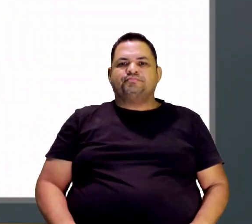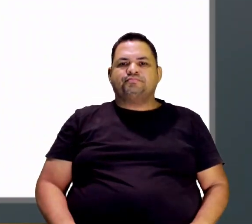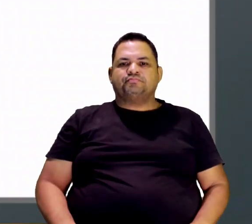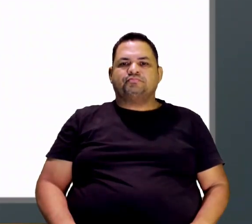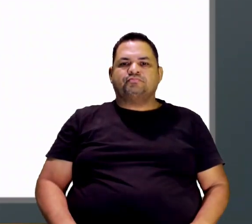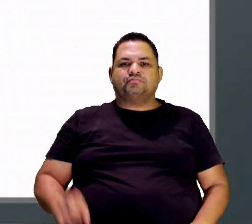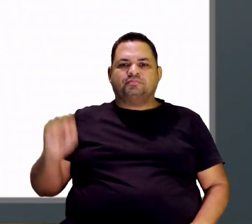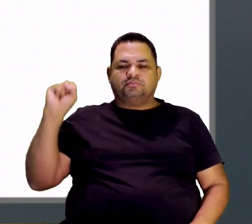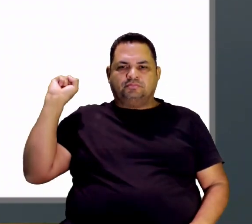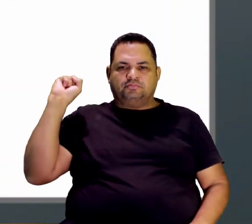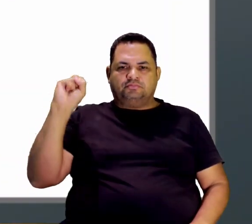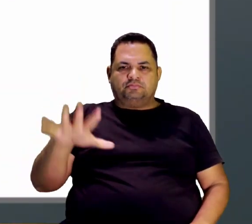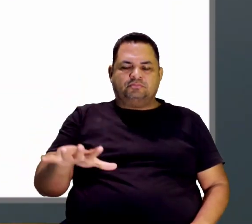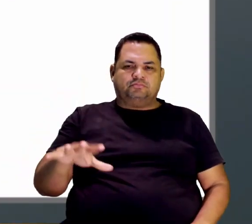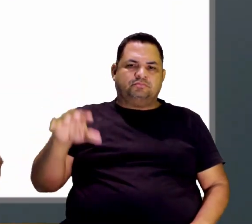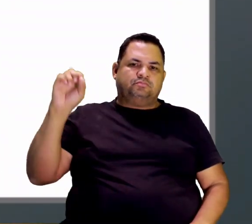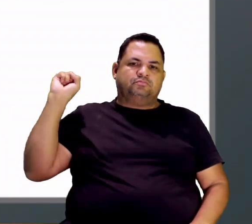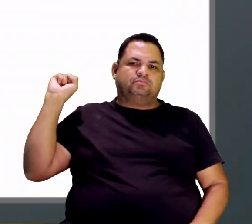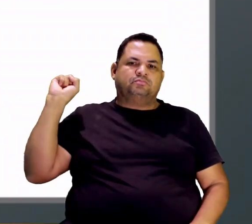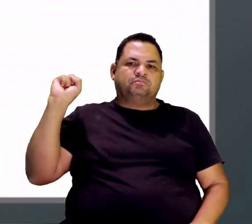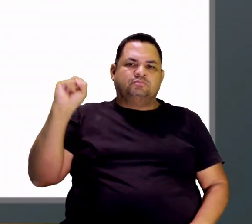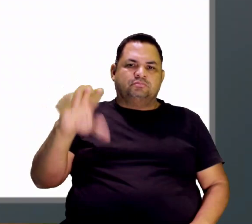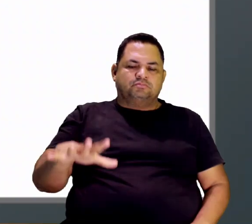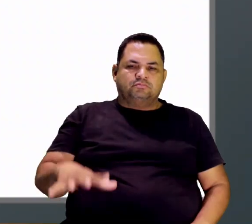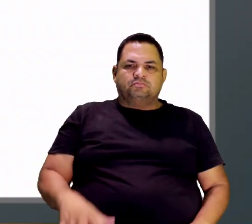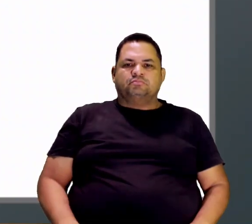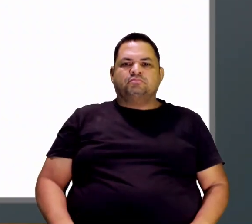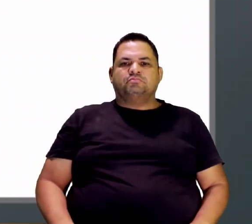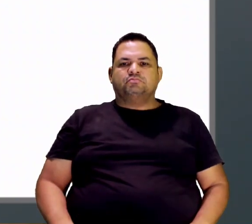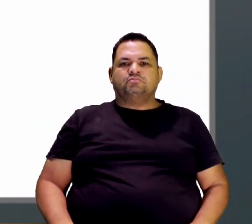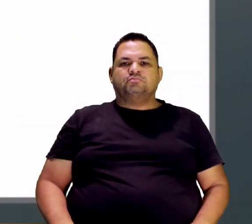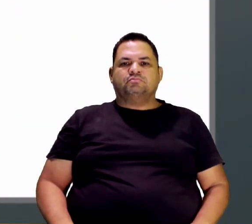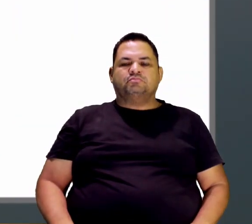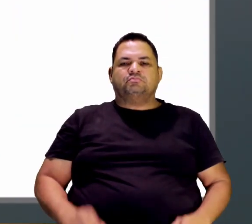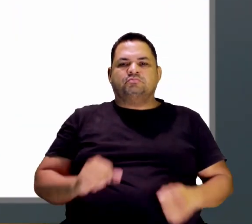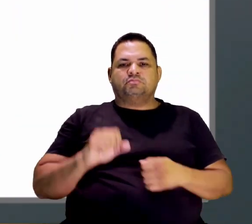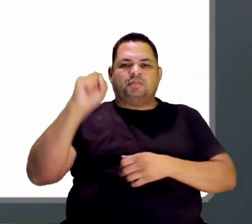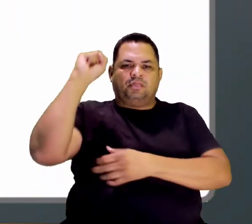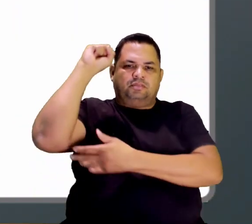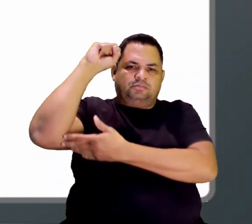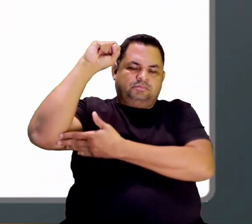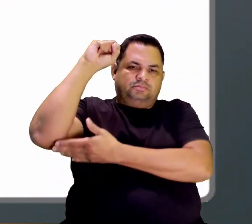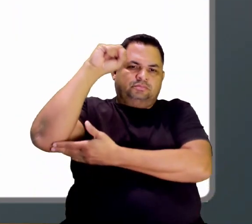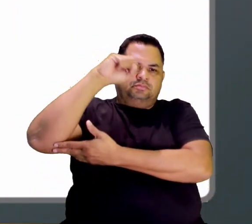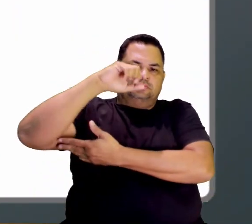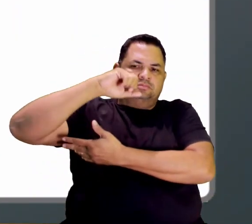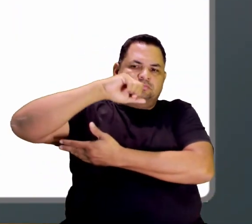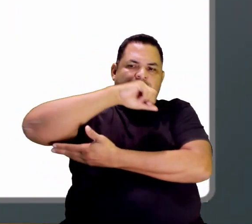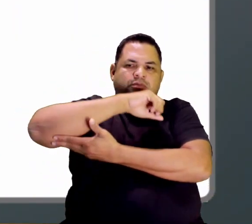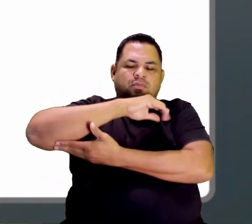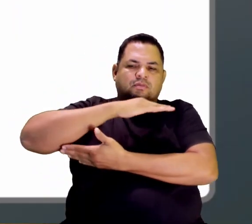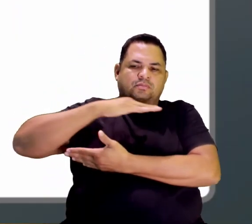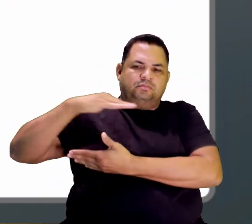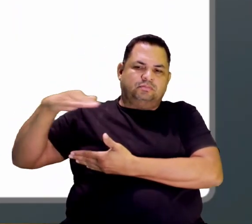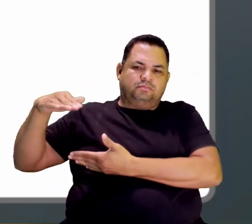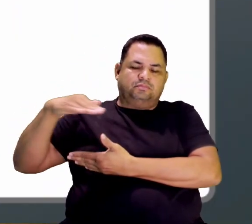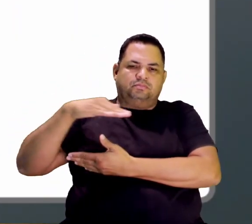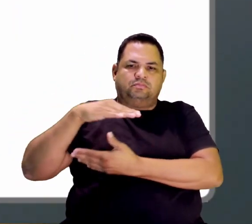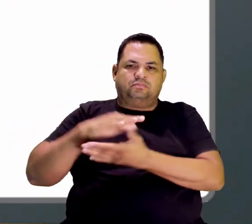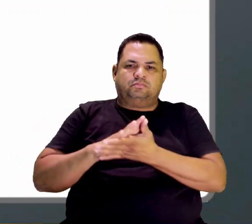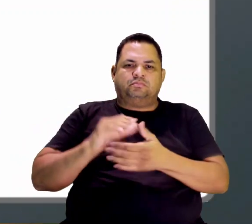cenário para você ver meu pé também, né, gente? Já que a gente está falando aí de futsal, né? Então você vai fazer o